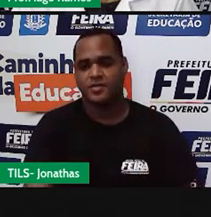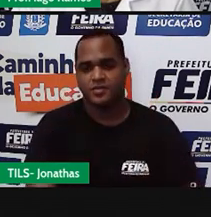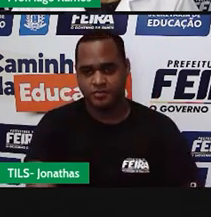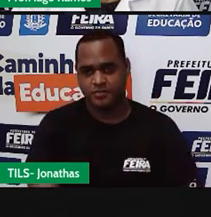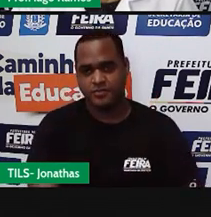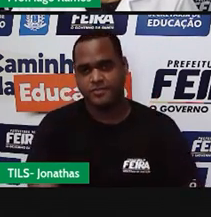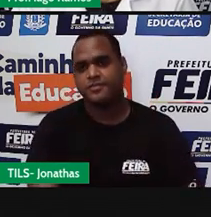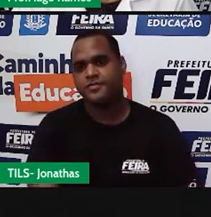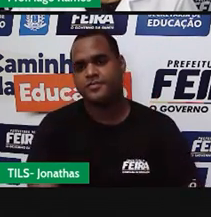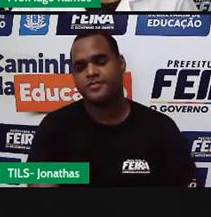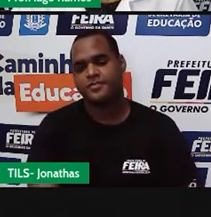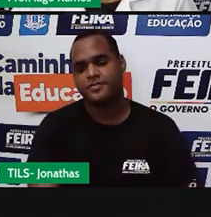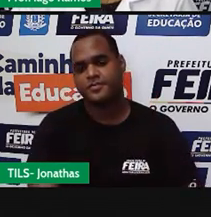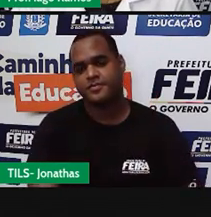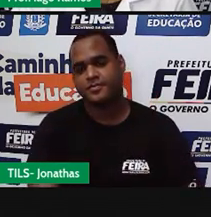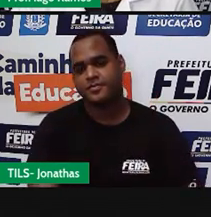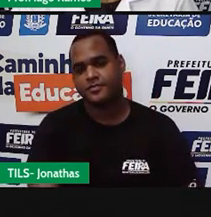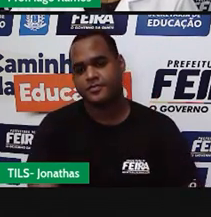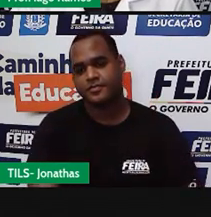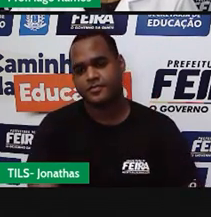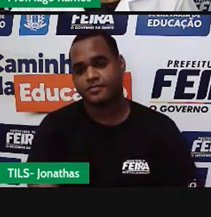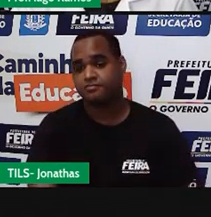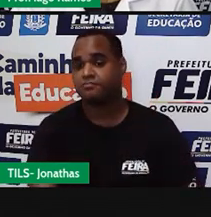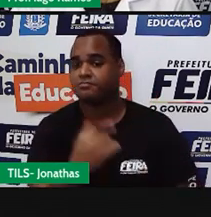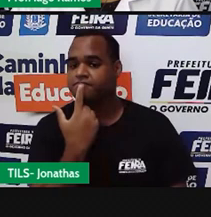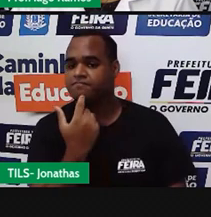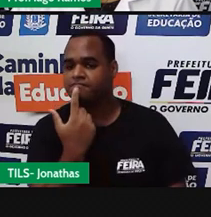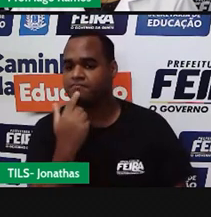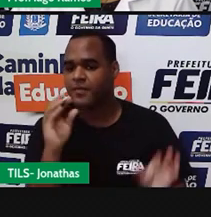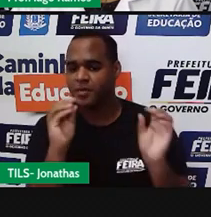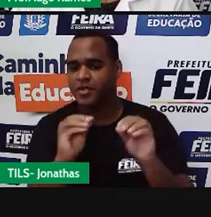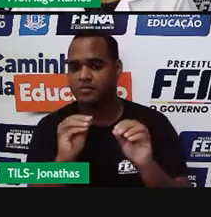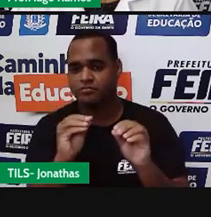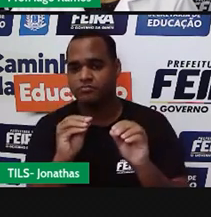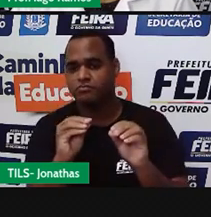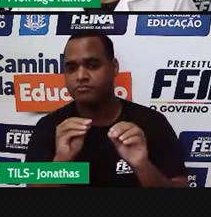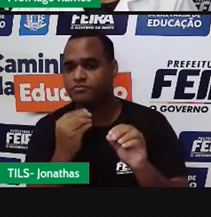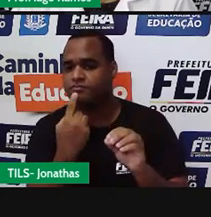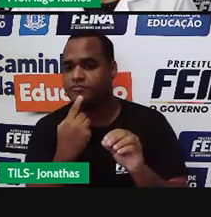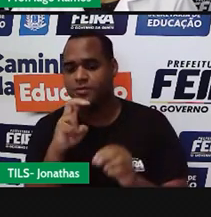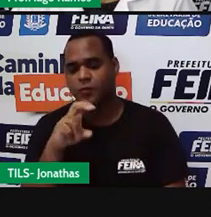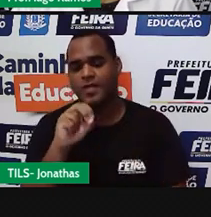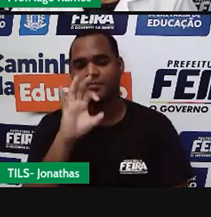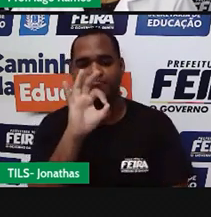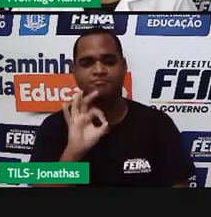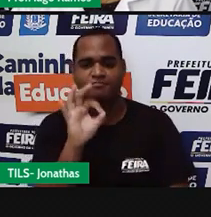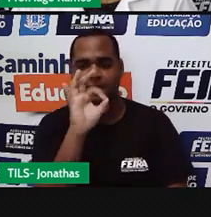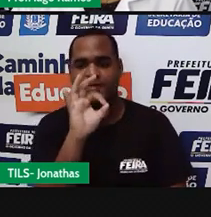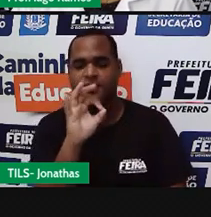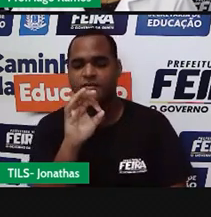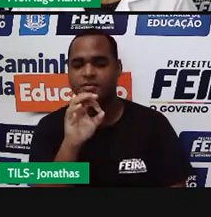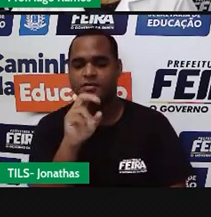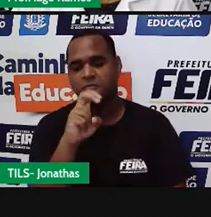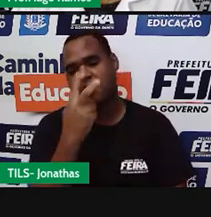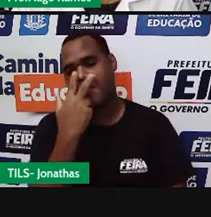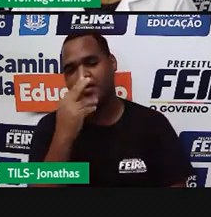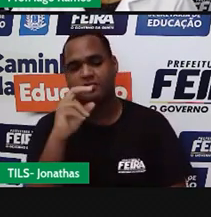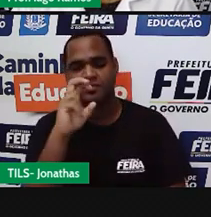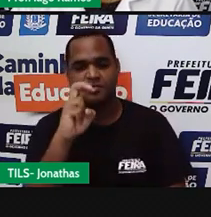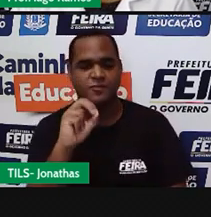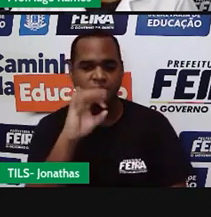e não colocar o vermelho eu sei que tava aqui cinquenta por cento mais ou menos aqui